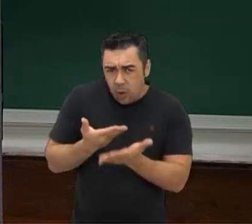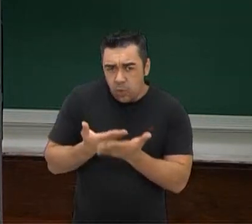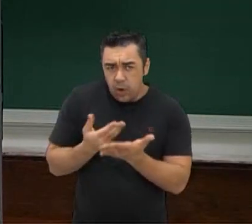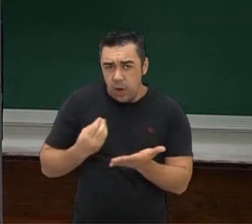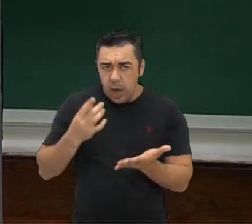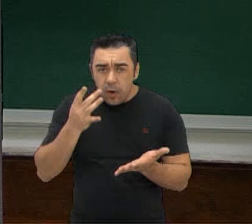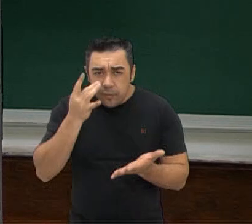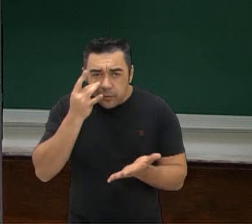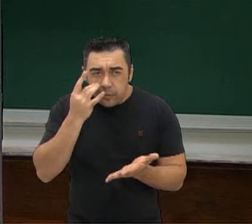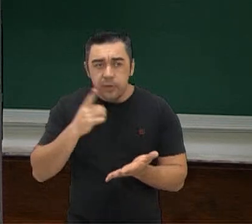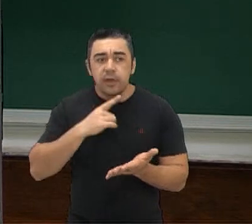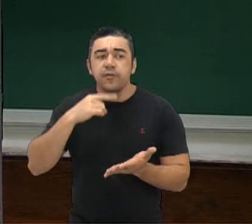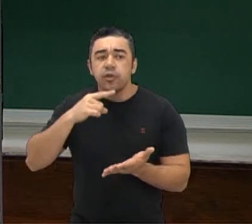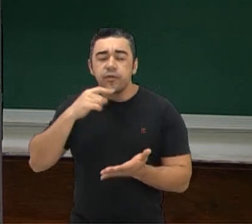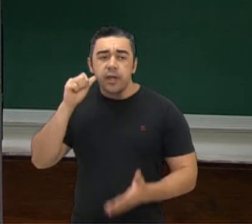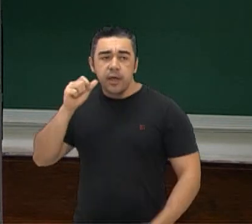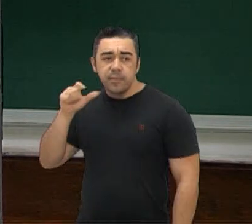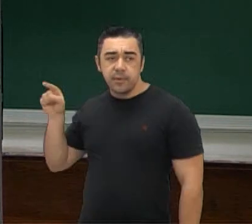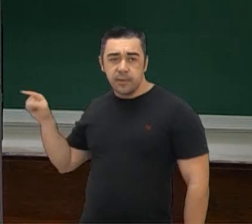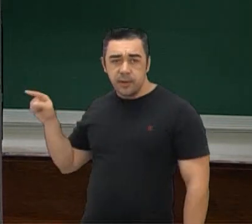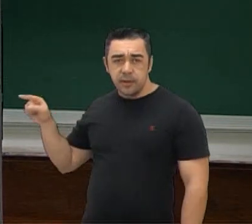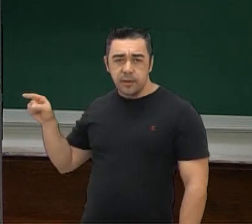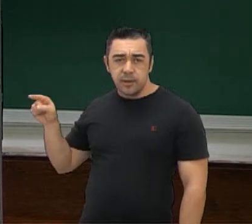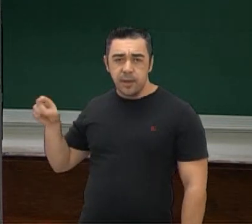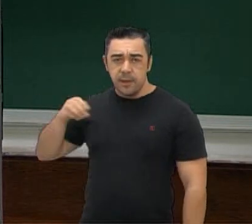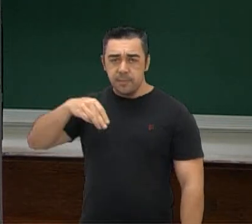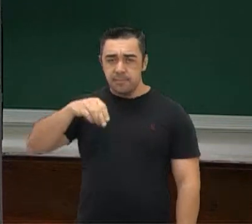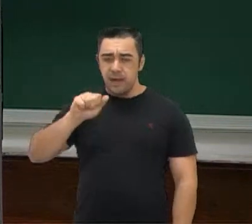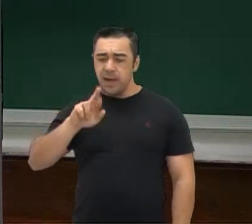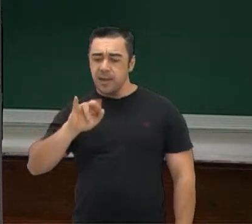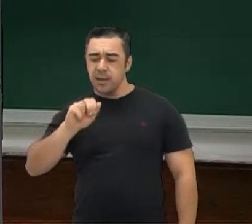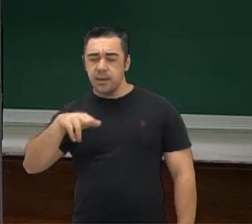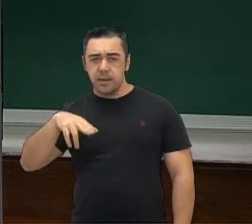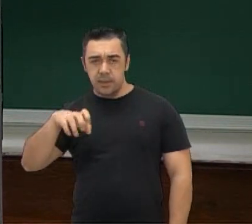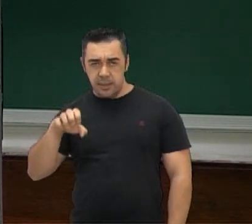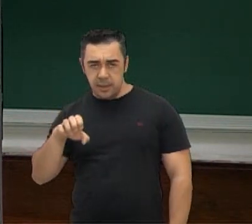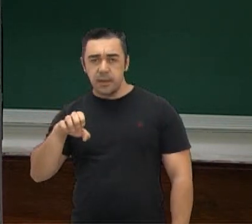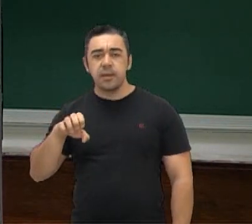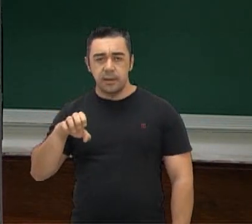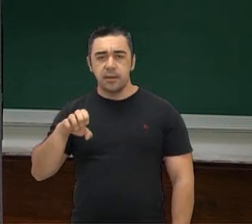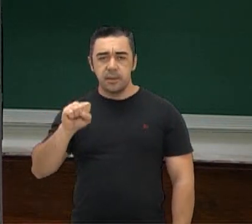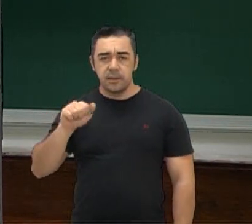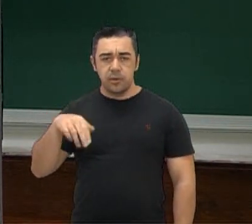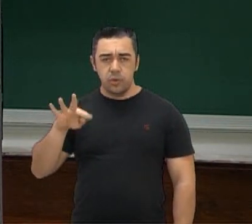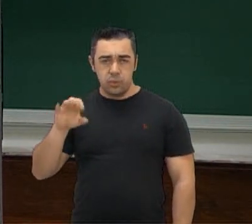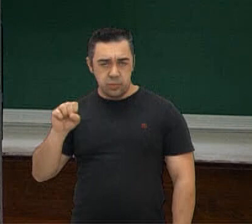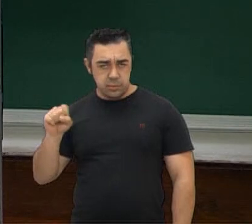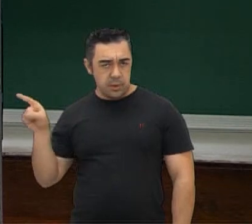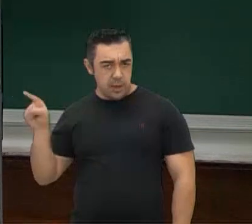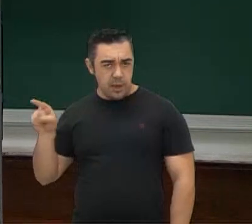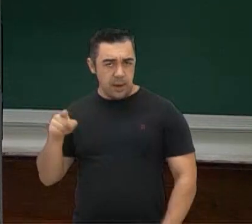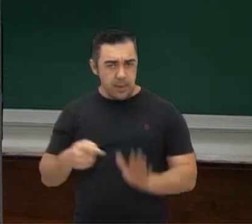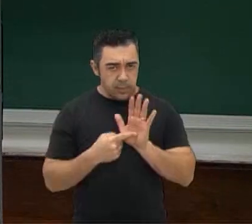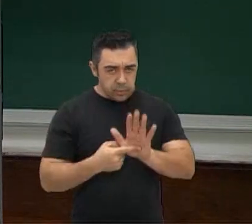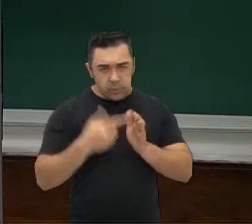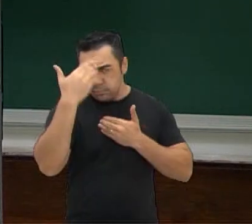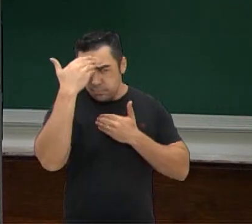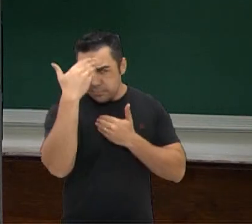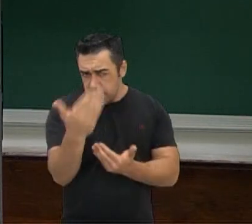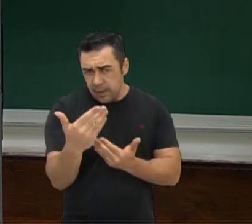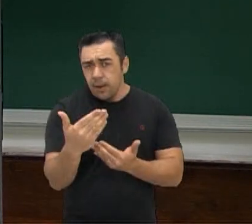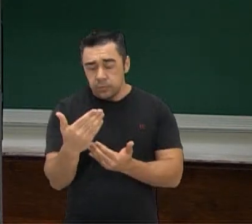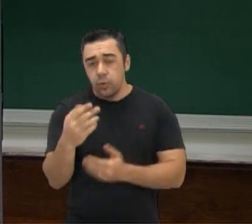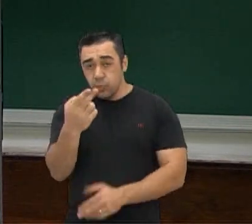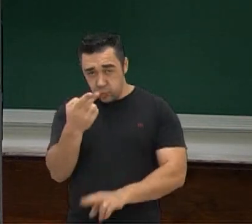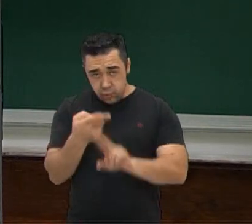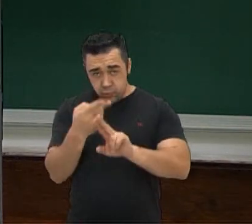isso, foi a Mariane Santos, né? Está escrito ali o jeitinho que apareceu no aplicativo Aula Paraná. Então, obrigada, Mariane, a gente